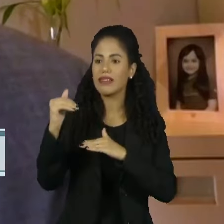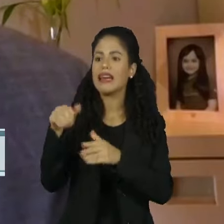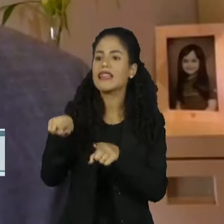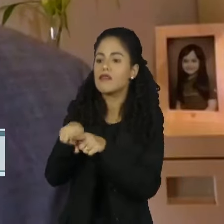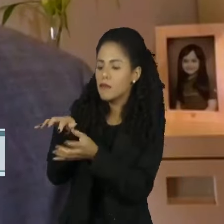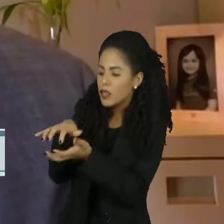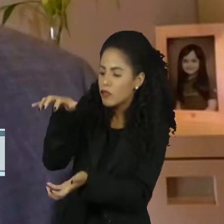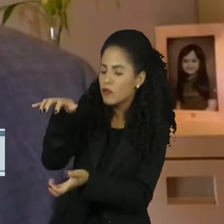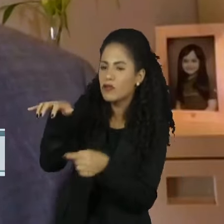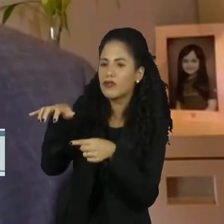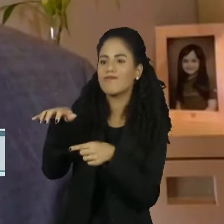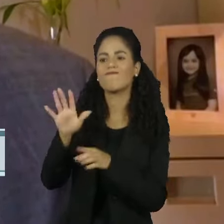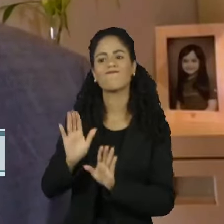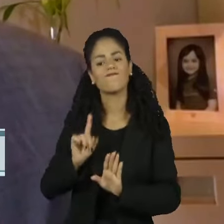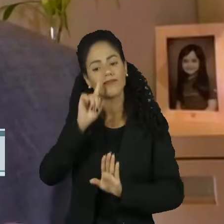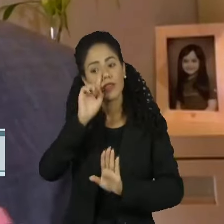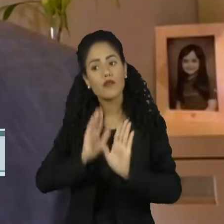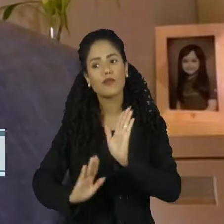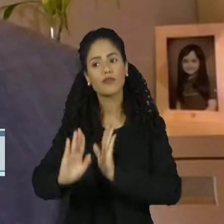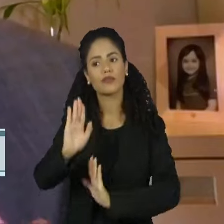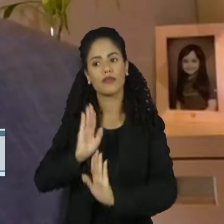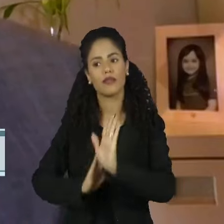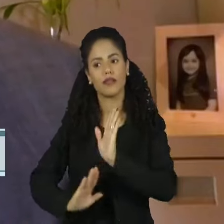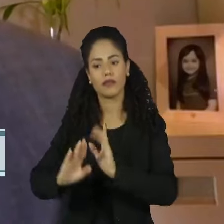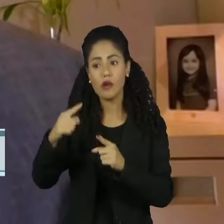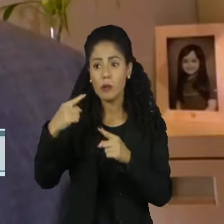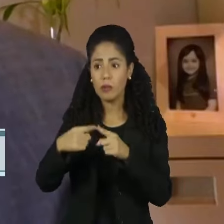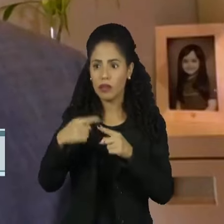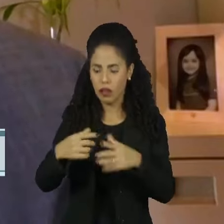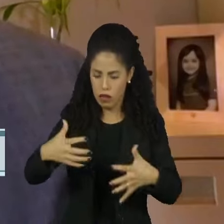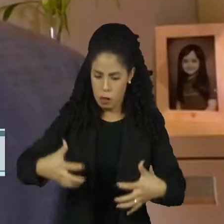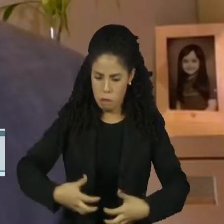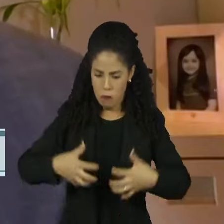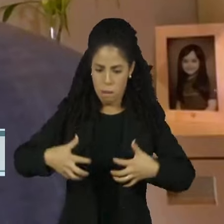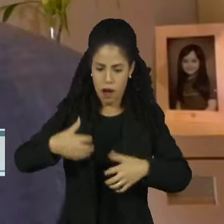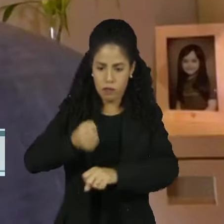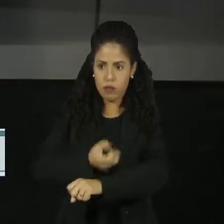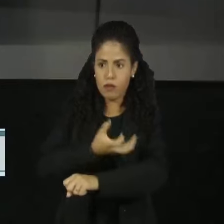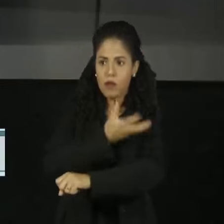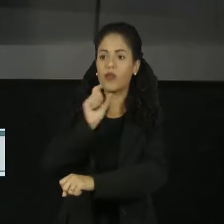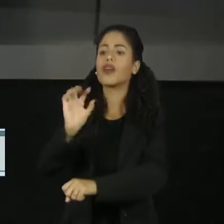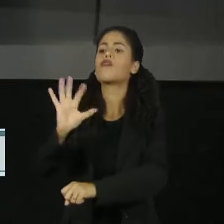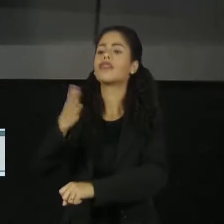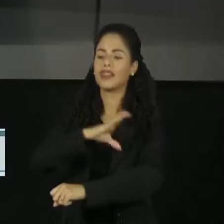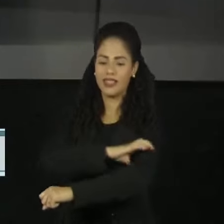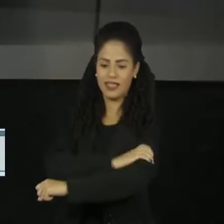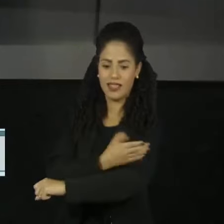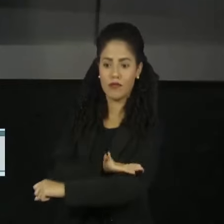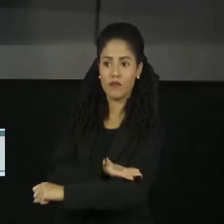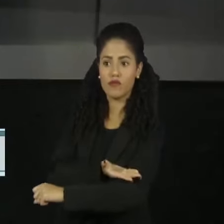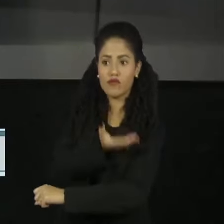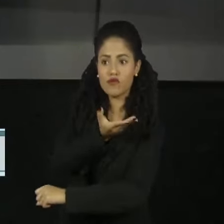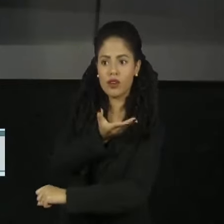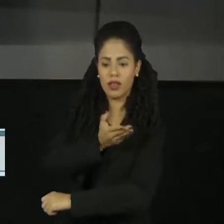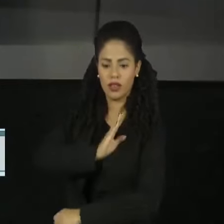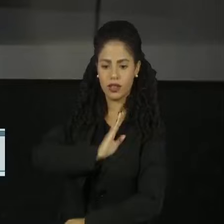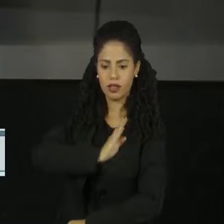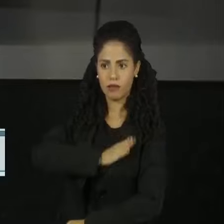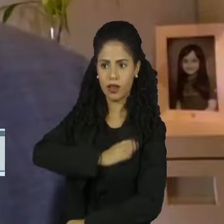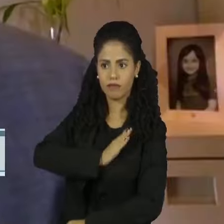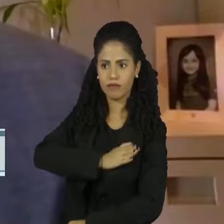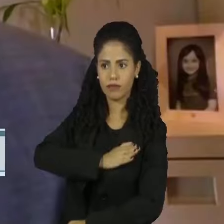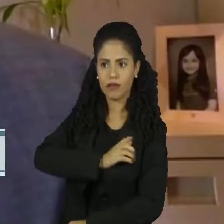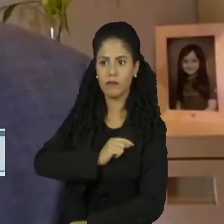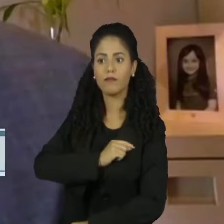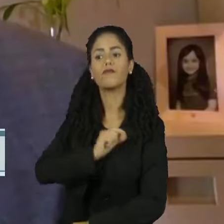mais cuidado. Por quê? Porque o efeito estimulante aumenta a pressão, faz com que as artérias elas se